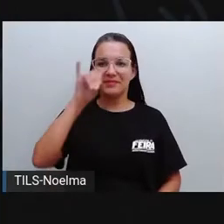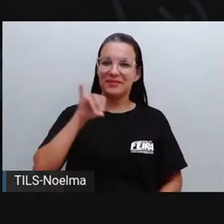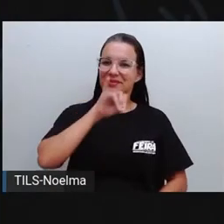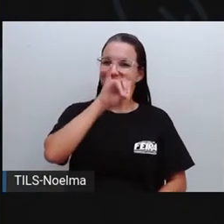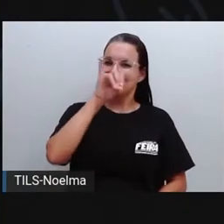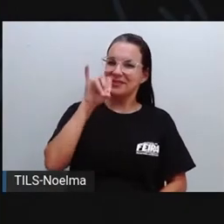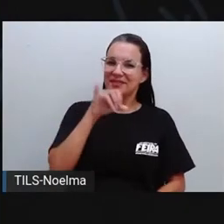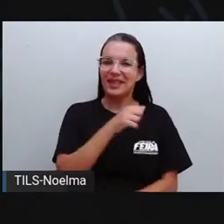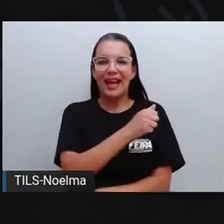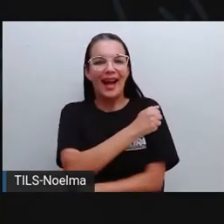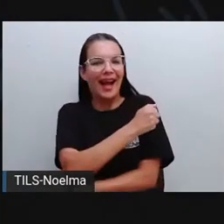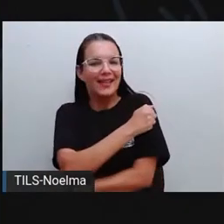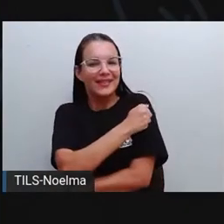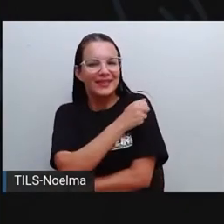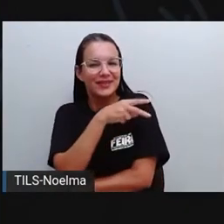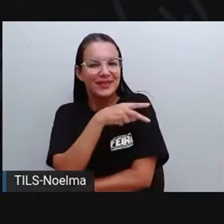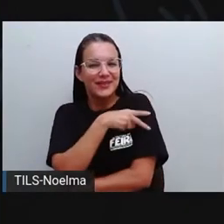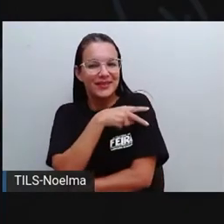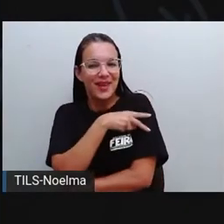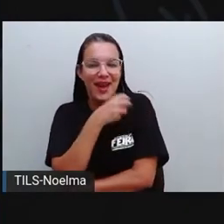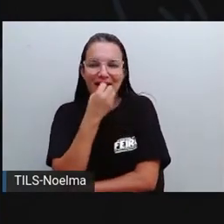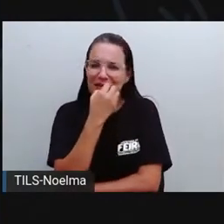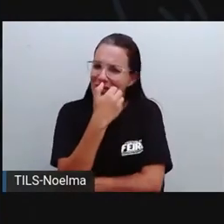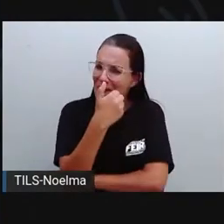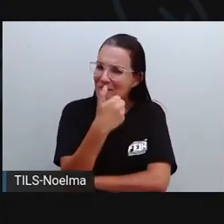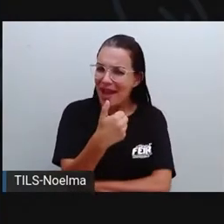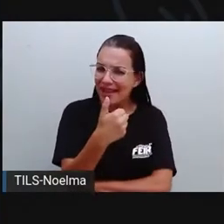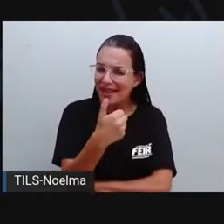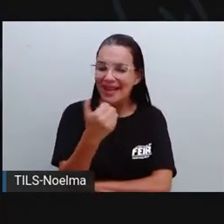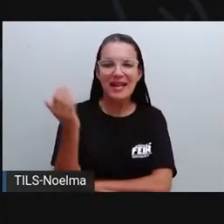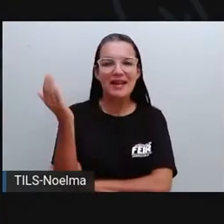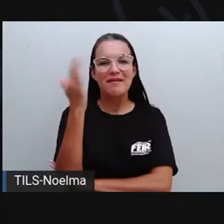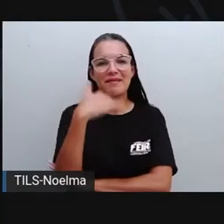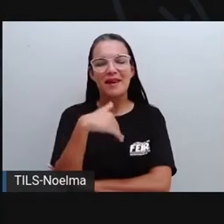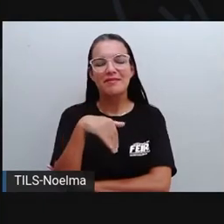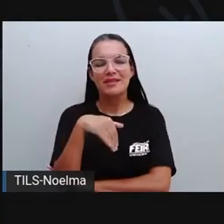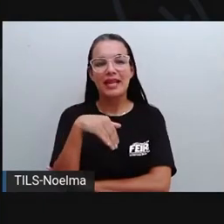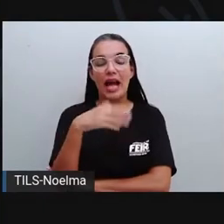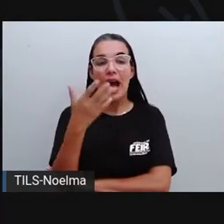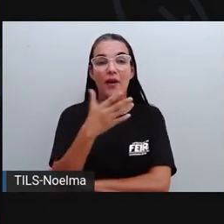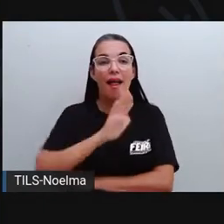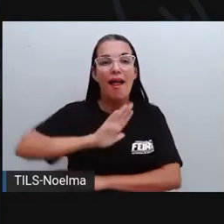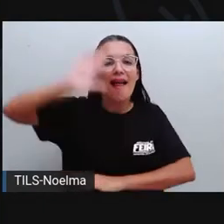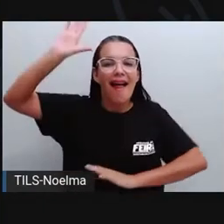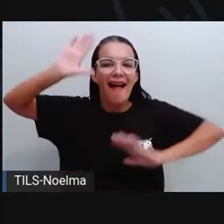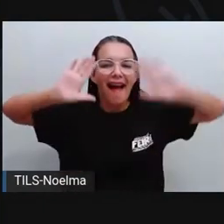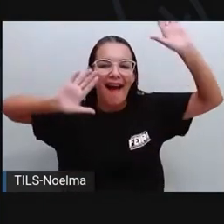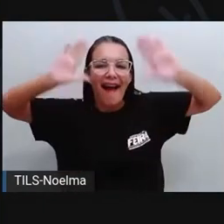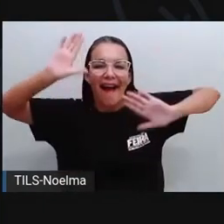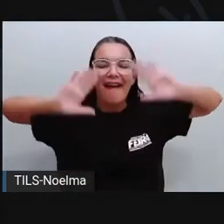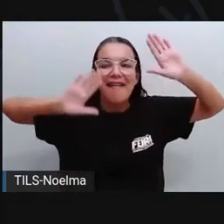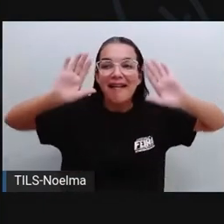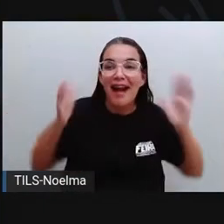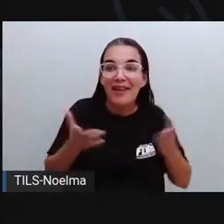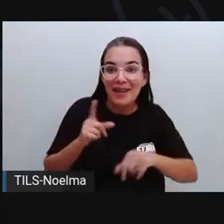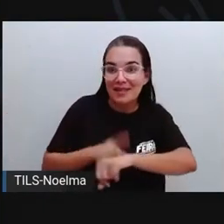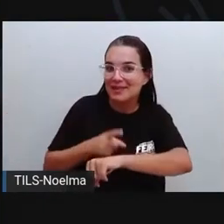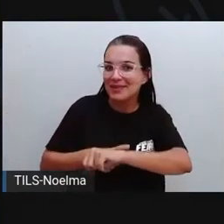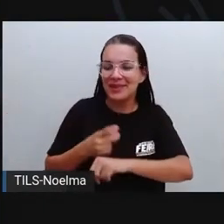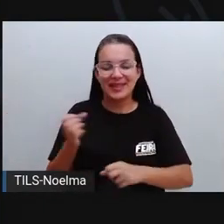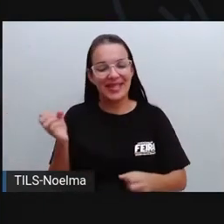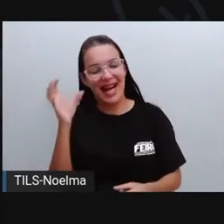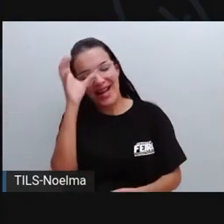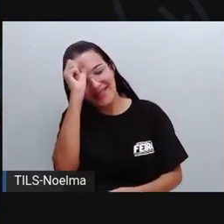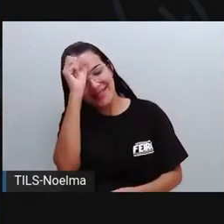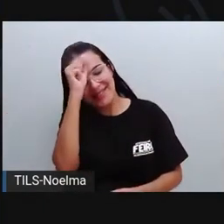Olá, segundo ano, como estão, meus amores? Vamos lá. Levanta a mão aí para ver quem é que está preparado, ó, para mais um momento de